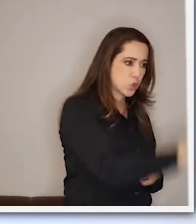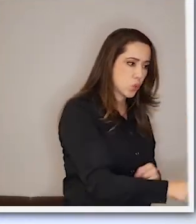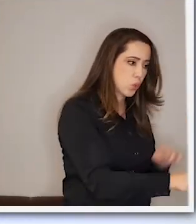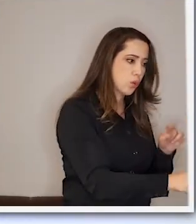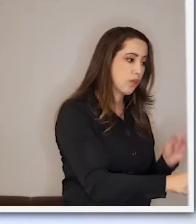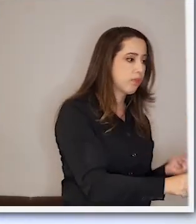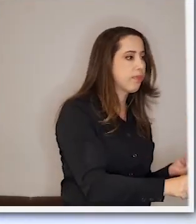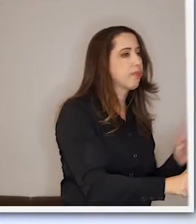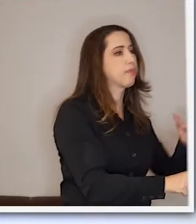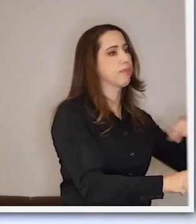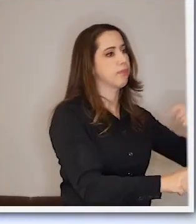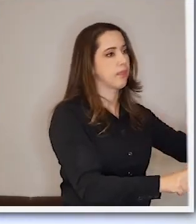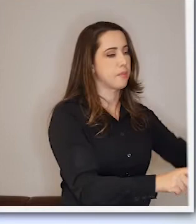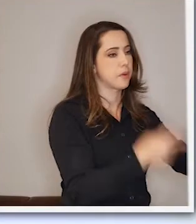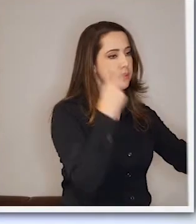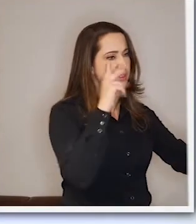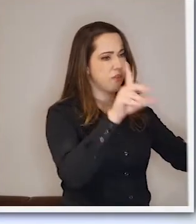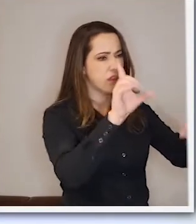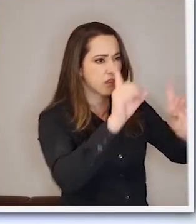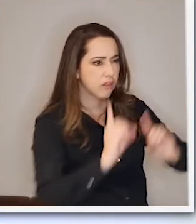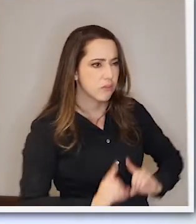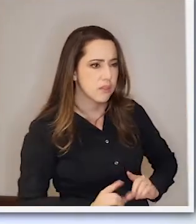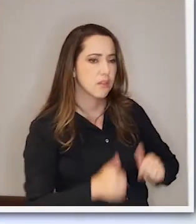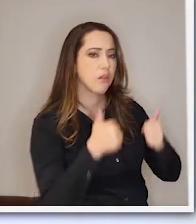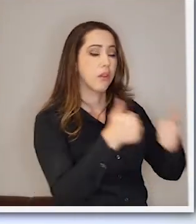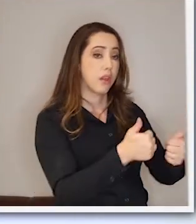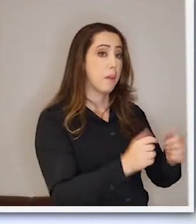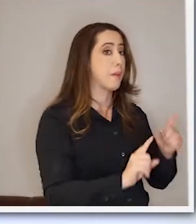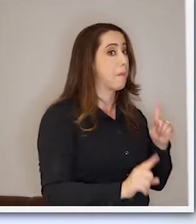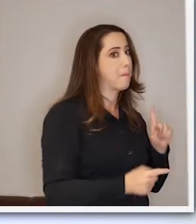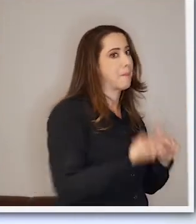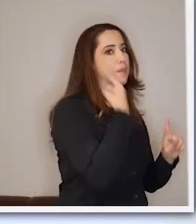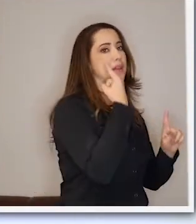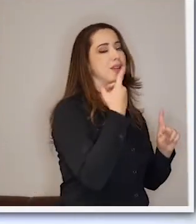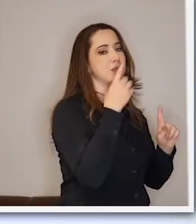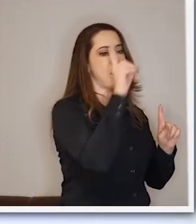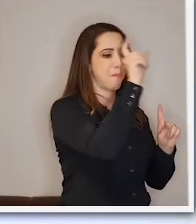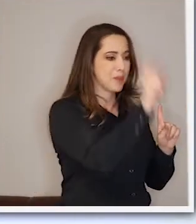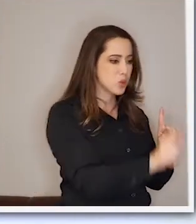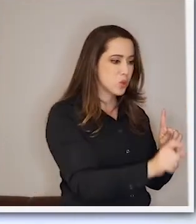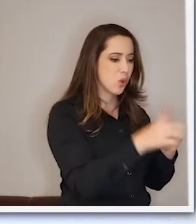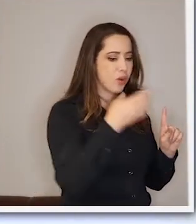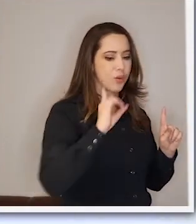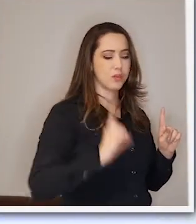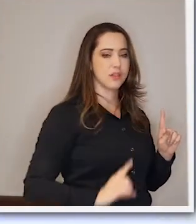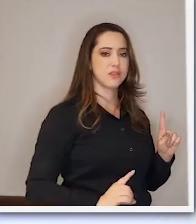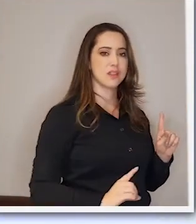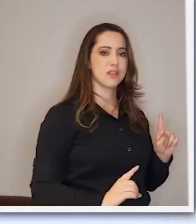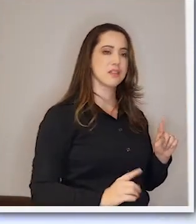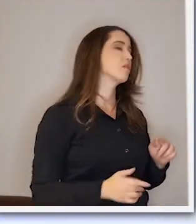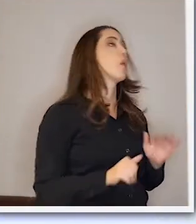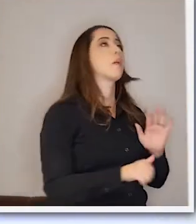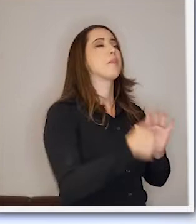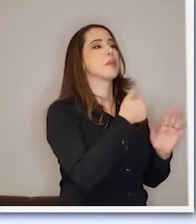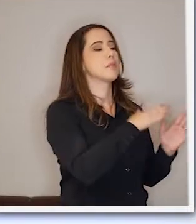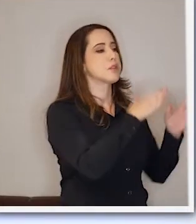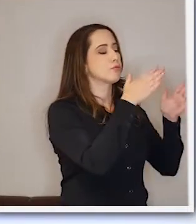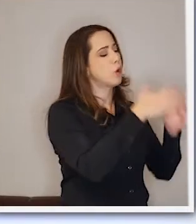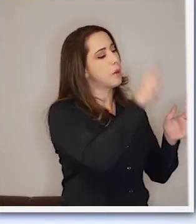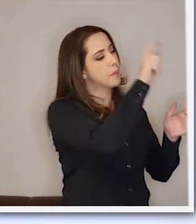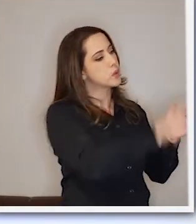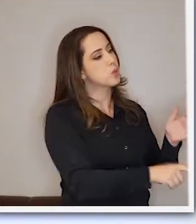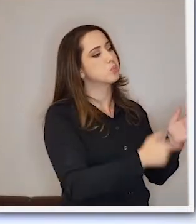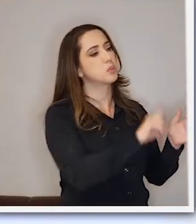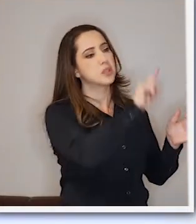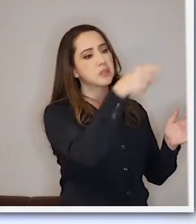você primeiro olha a pessoa, primeiro você enxerga a pessoa, depois você lida com as singularidades específicas